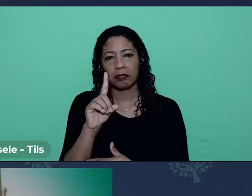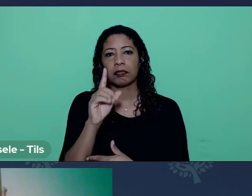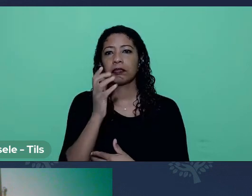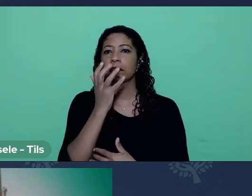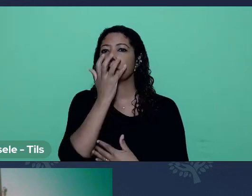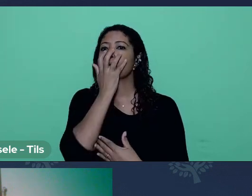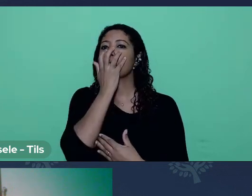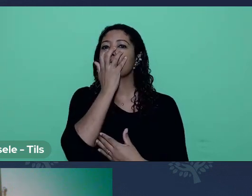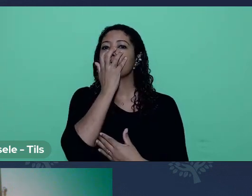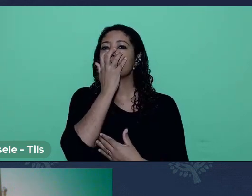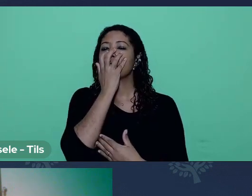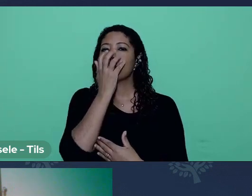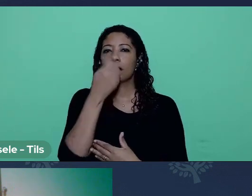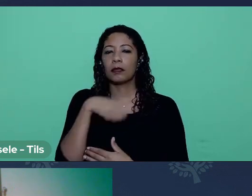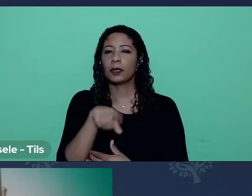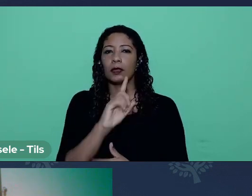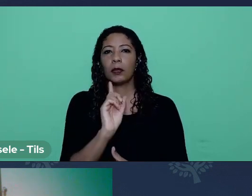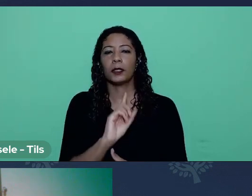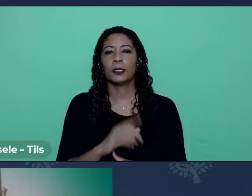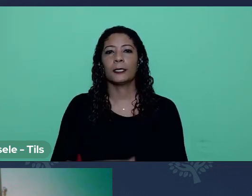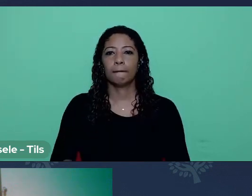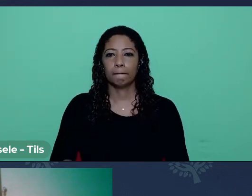sem a máscara.